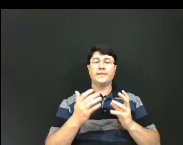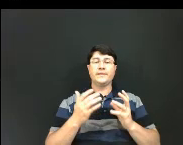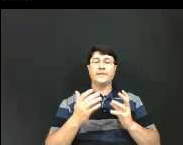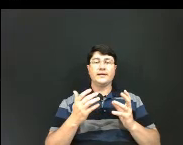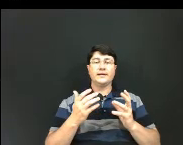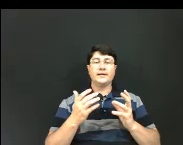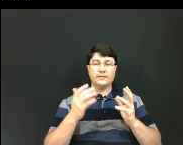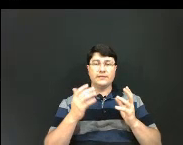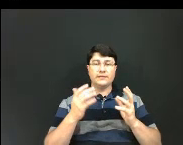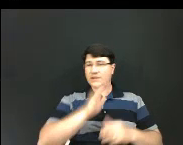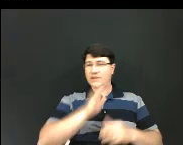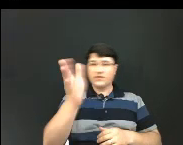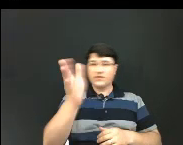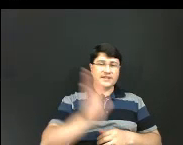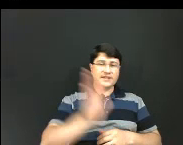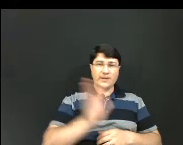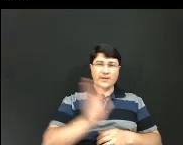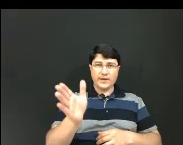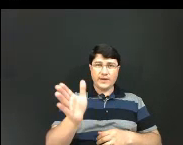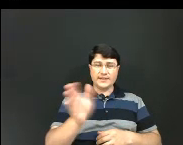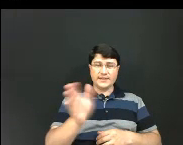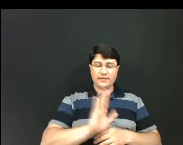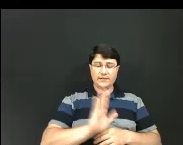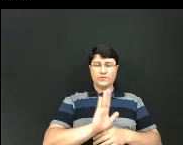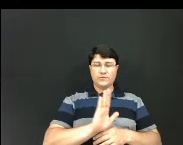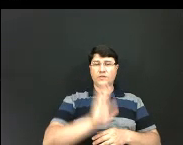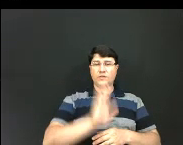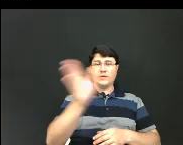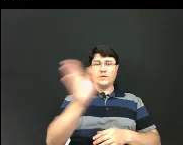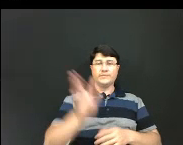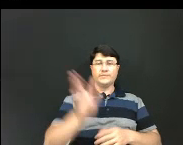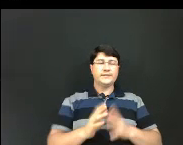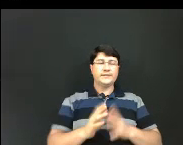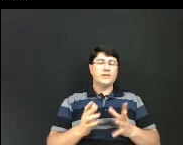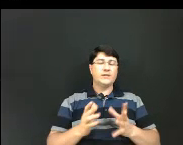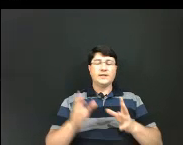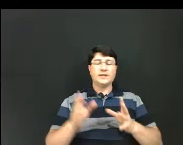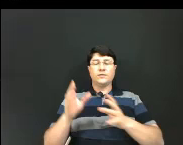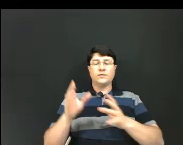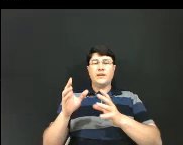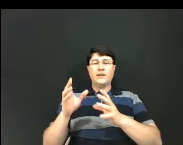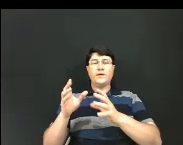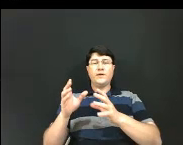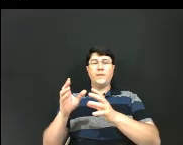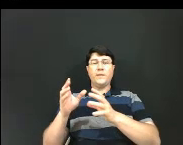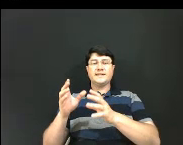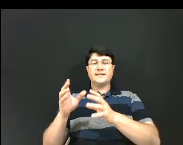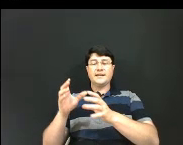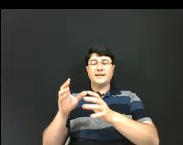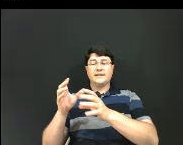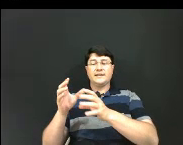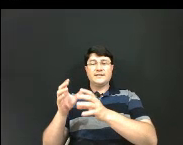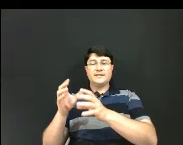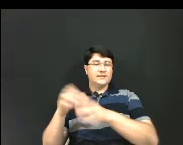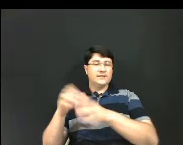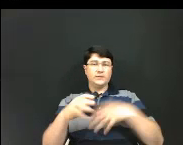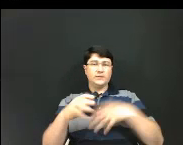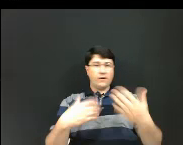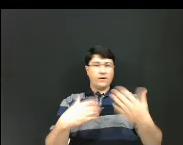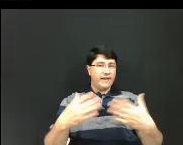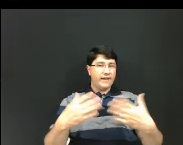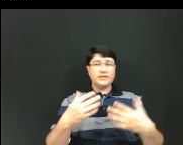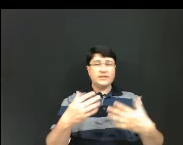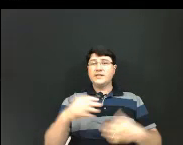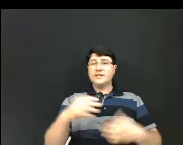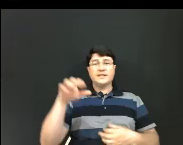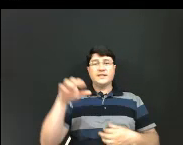ir? A gente disse que o verbo ir é assim, ó, só com a mão? Não. O verbo ir começa